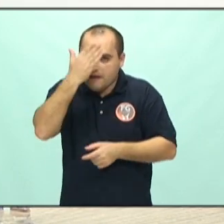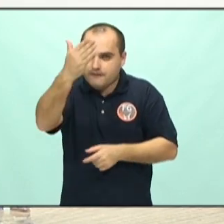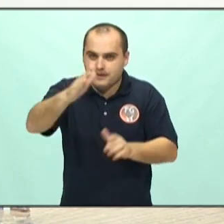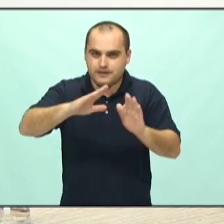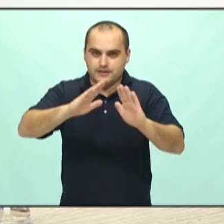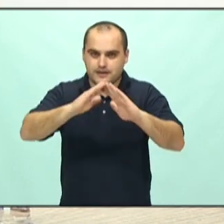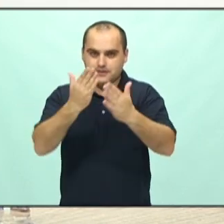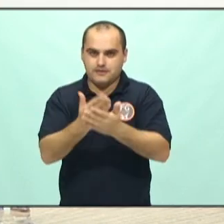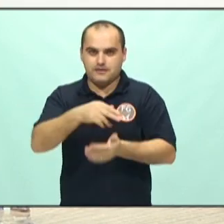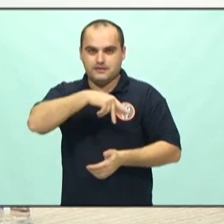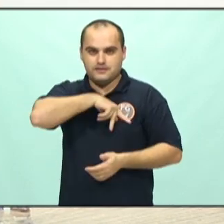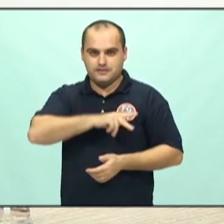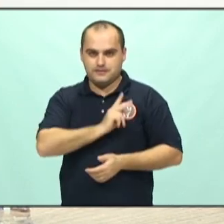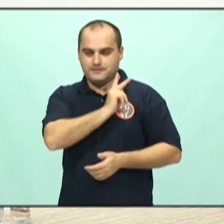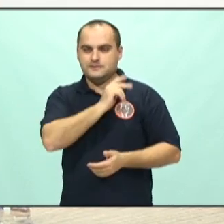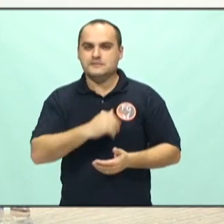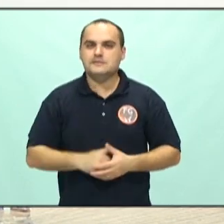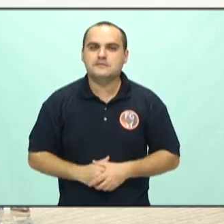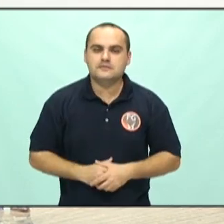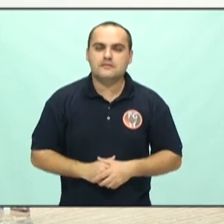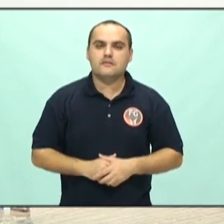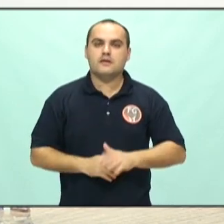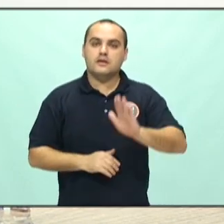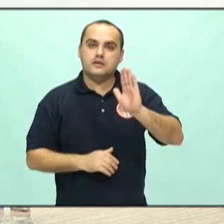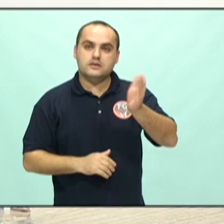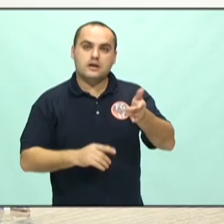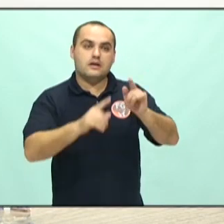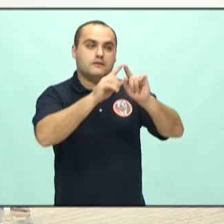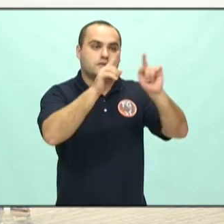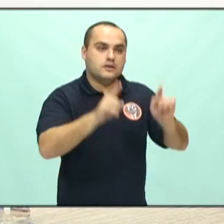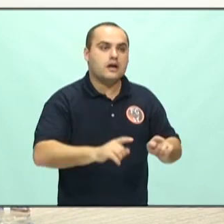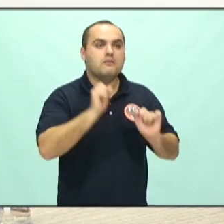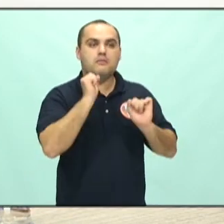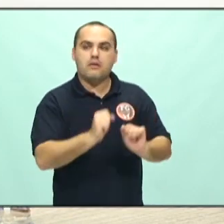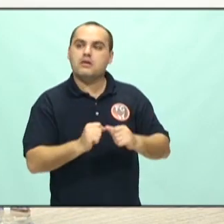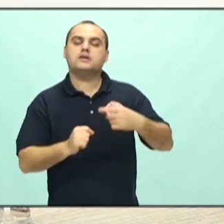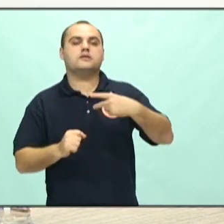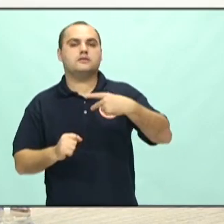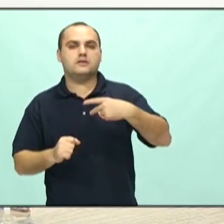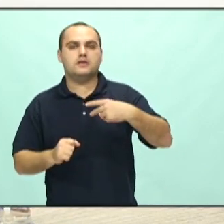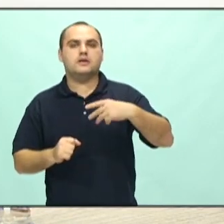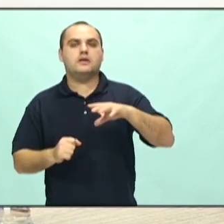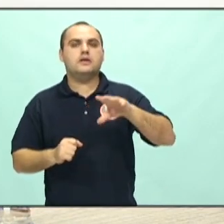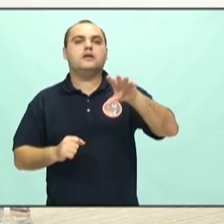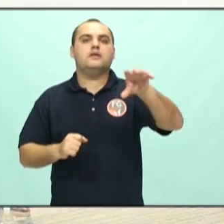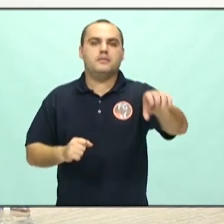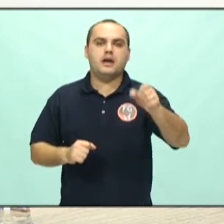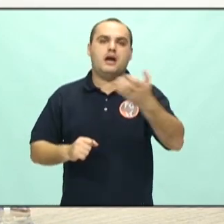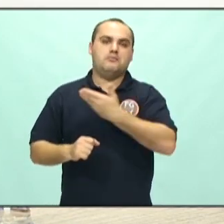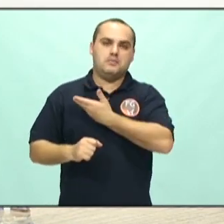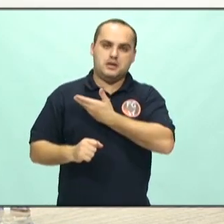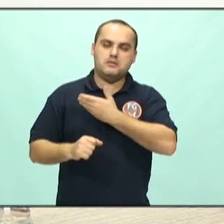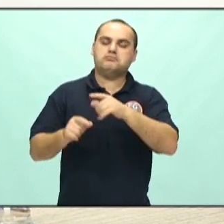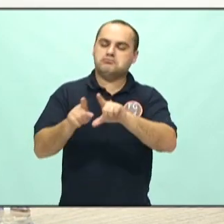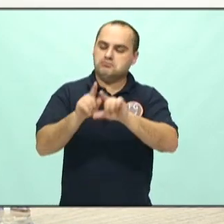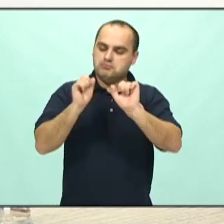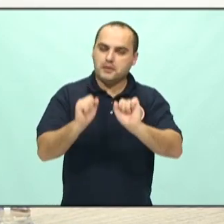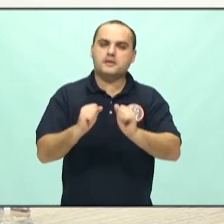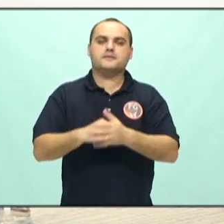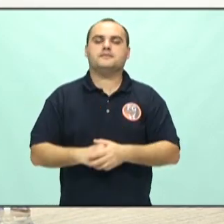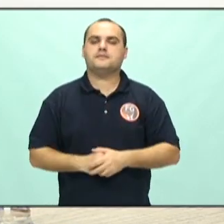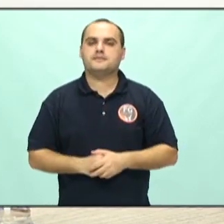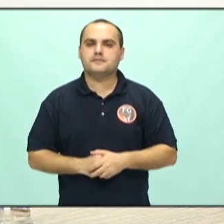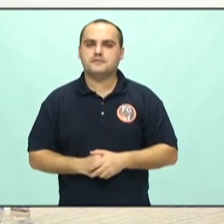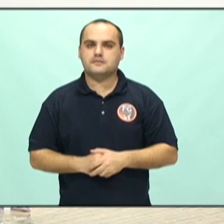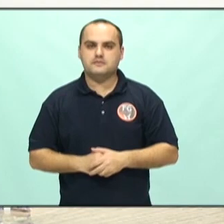o servidor, ele pode estar indo buscar para os seus colegas também, não precisa ir cada um ir buscar o seu, ele pode estar indo buscar dos